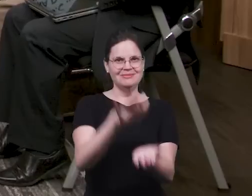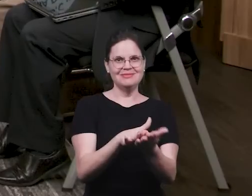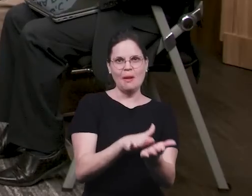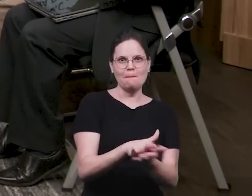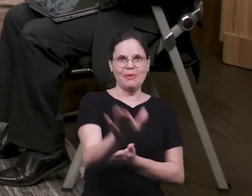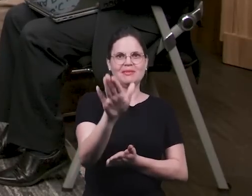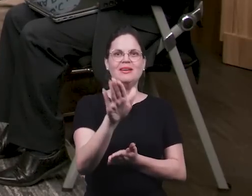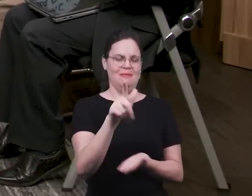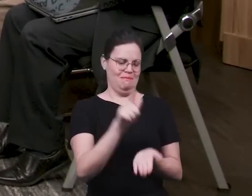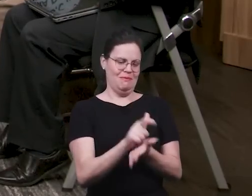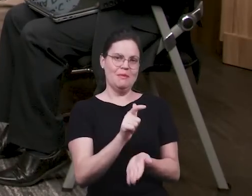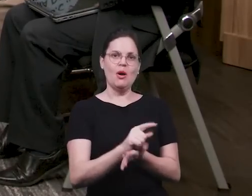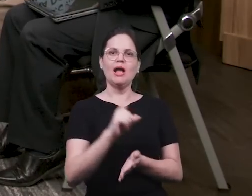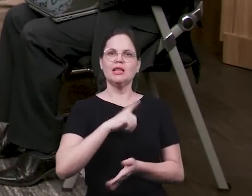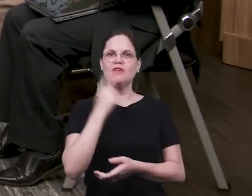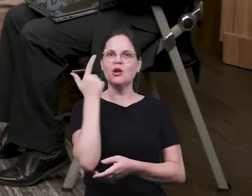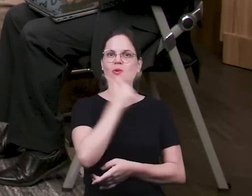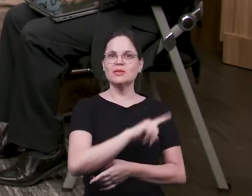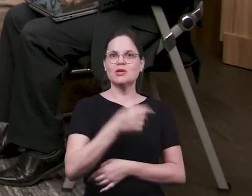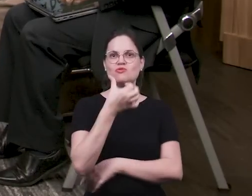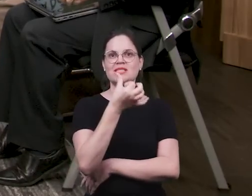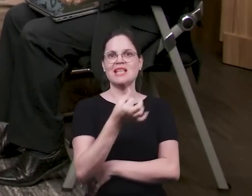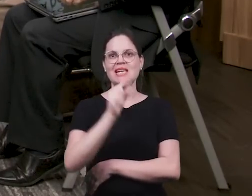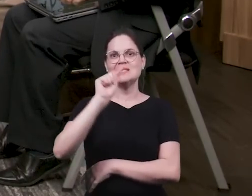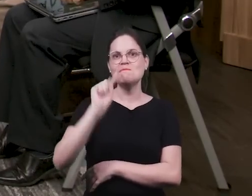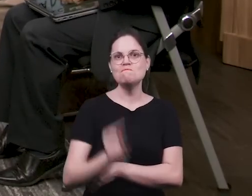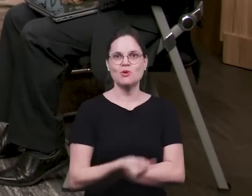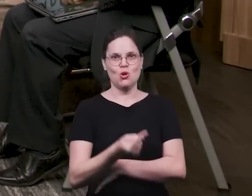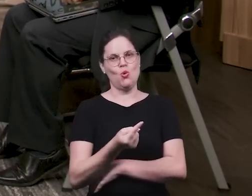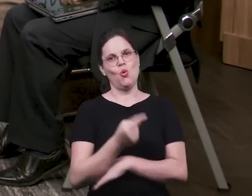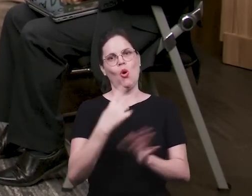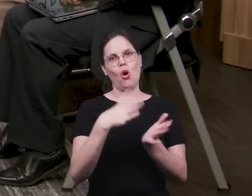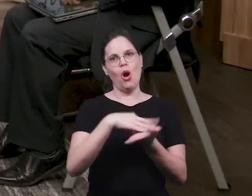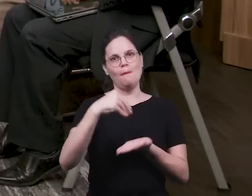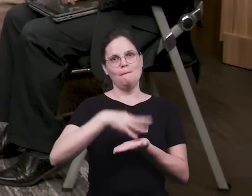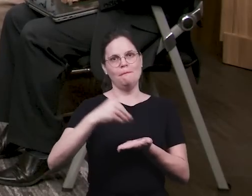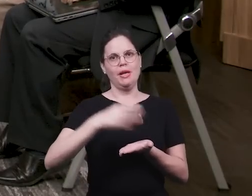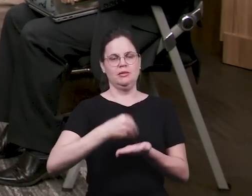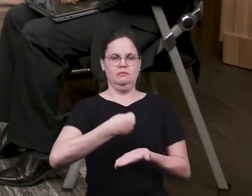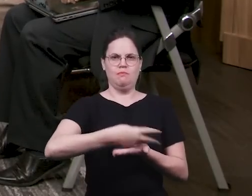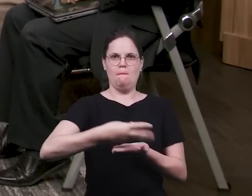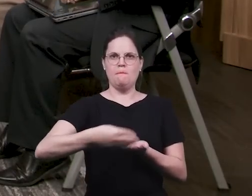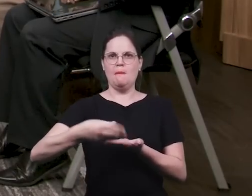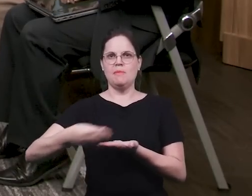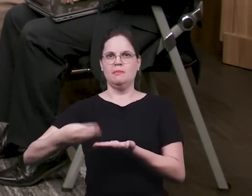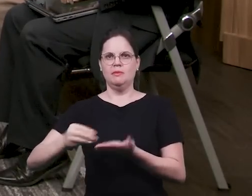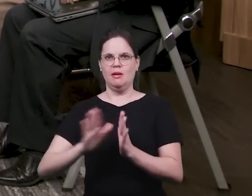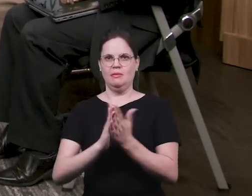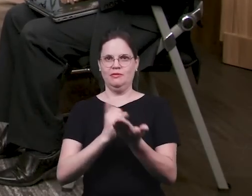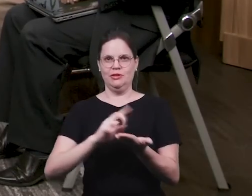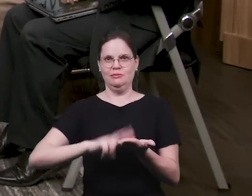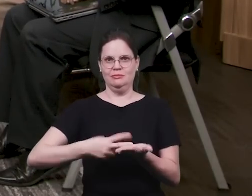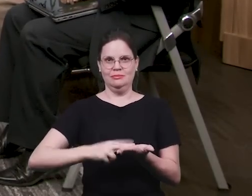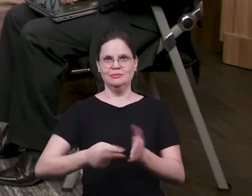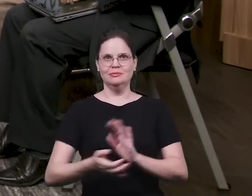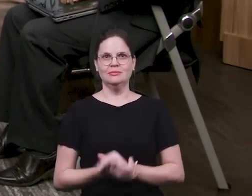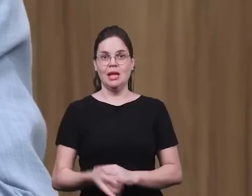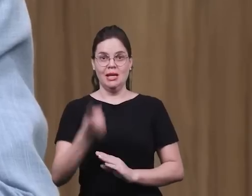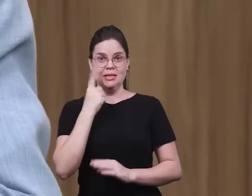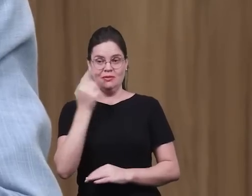E o interessante é que já entrou o lado político, porque o Frederico, ele queria se ver